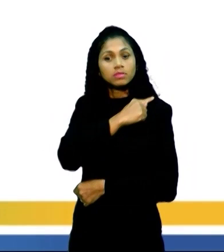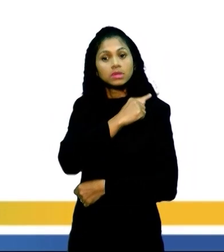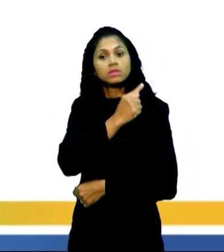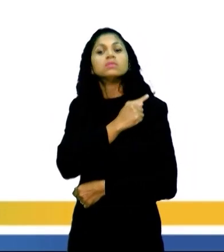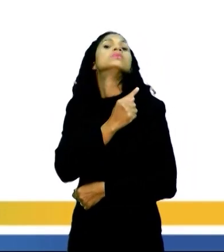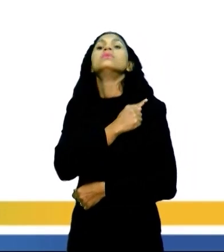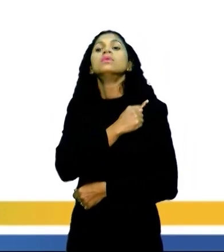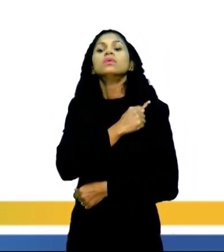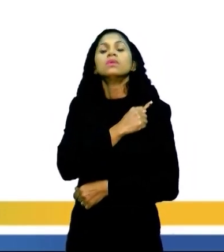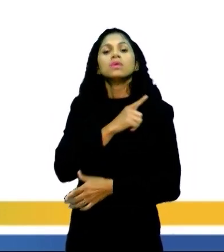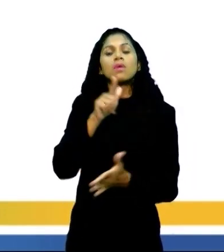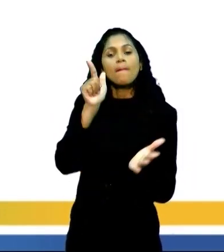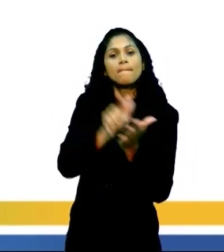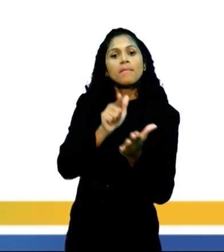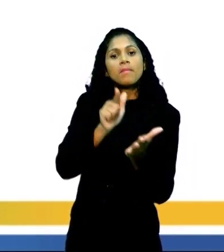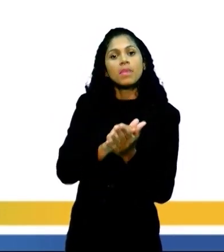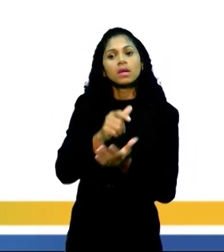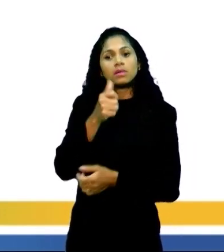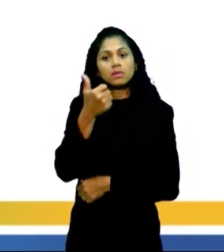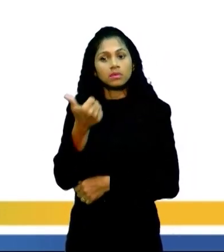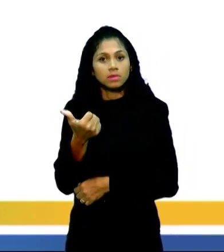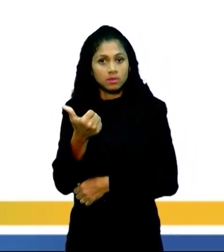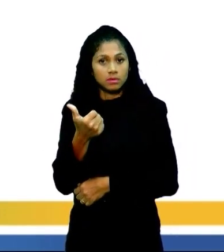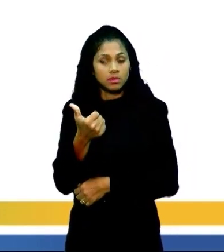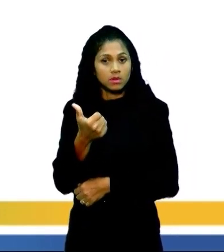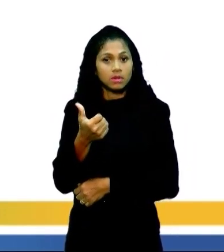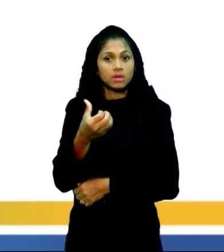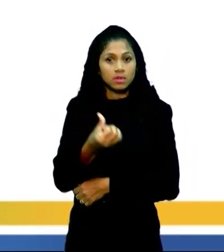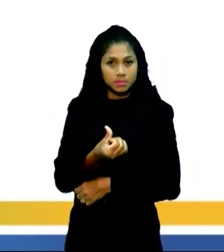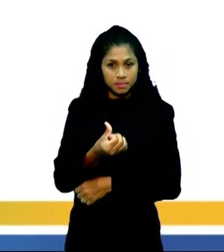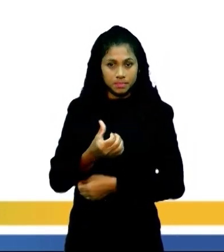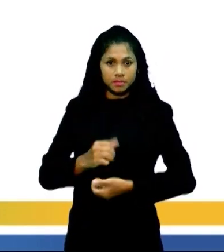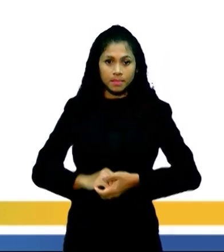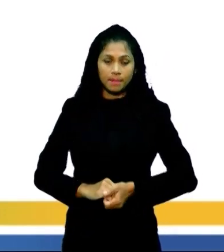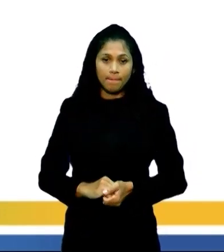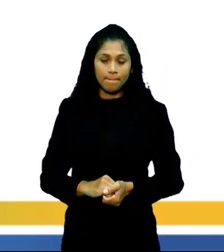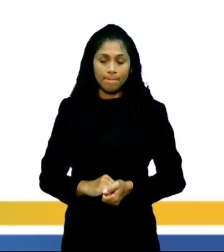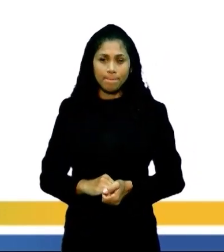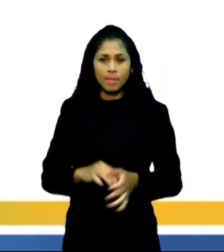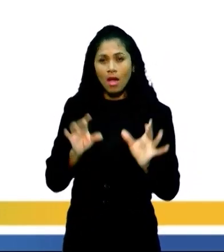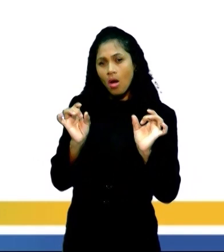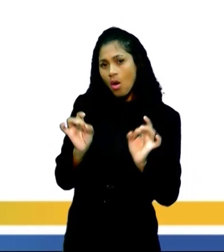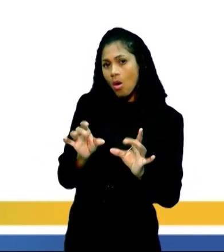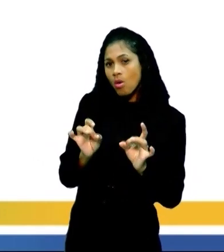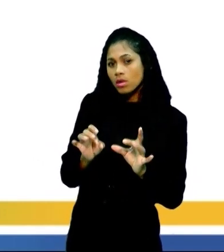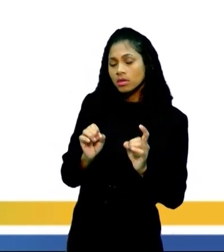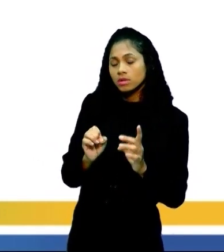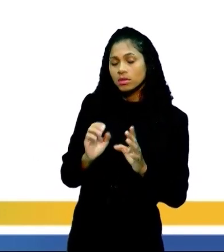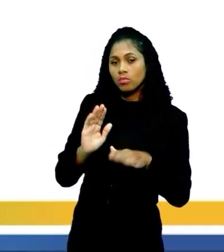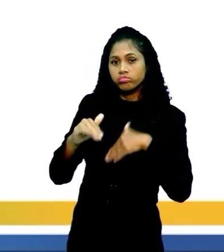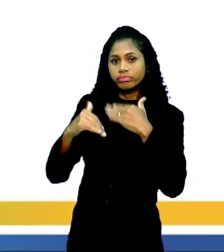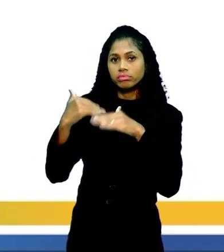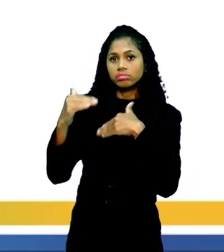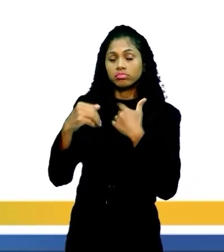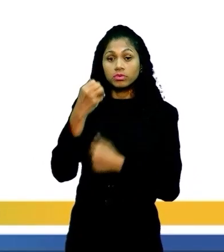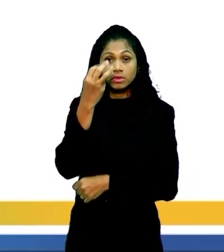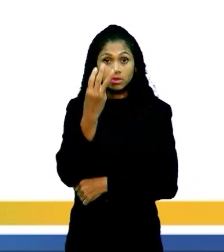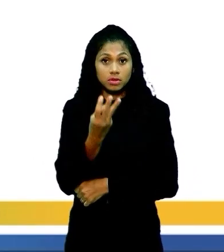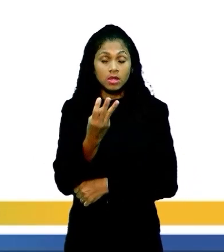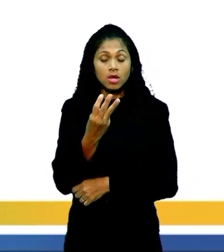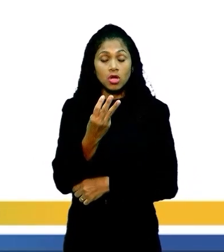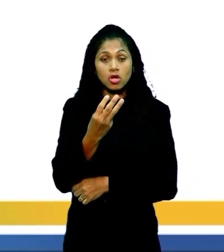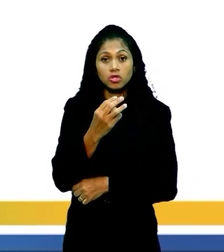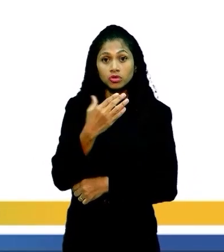Enem, página 16. Um comerciante produz 3 tipos diferentes de